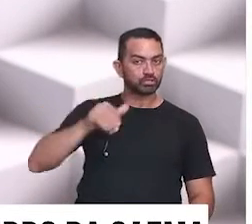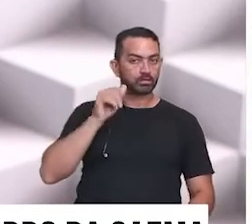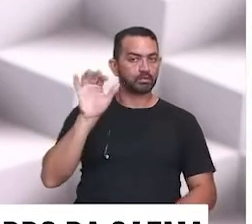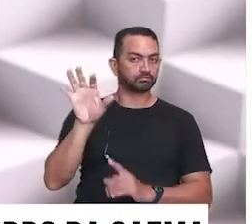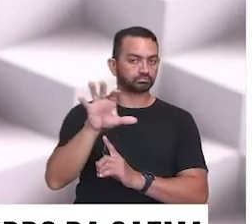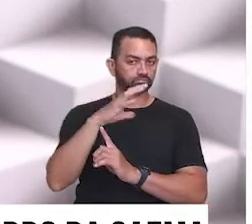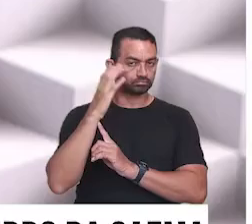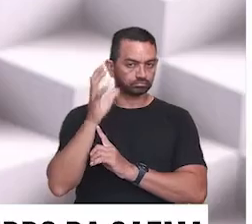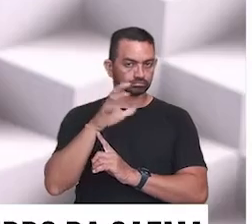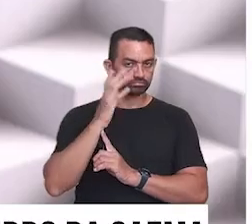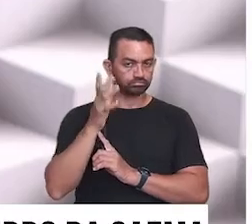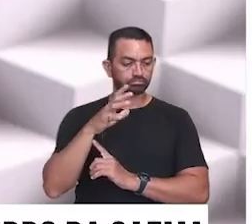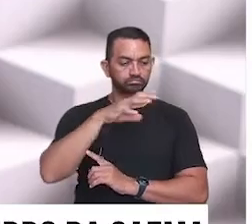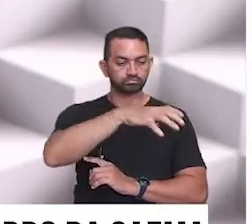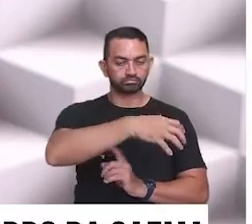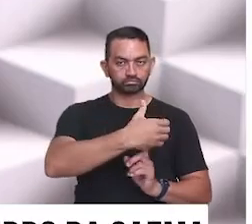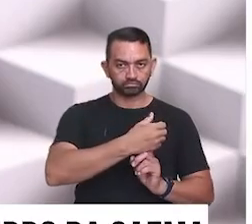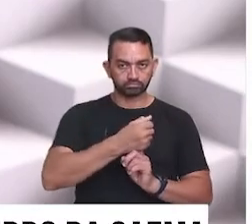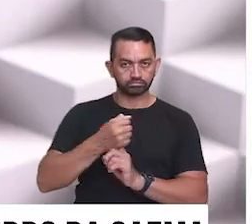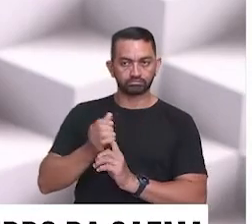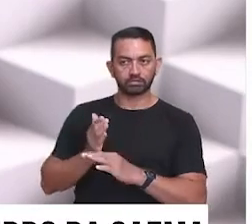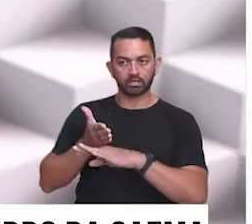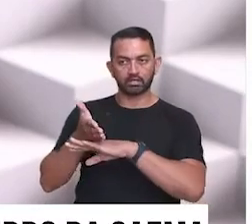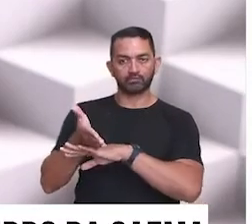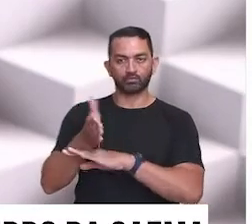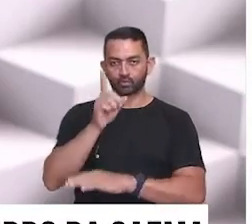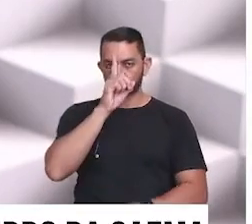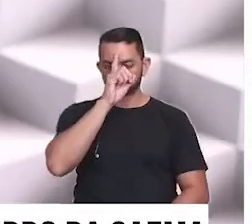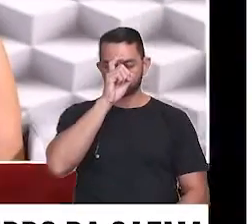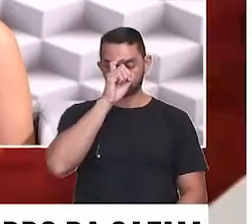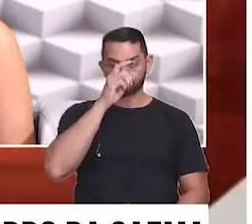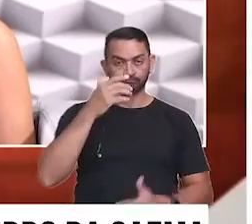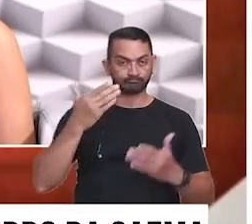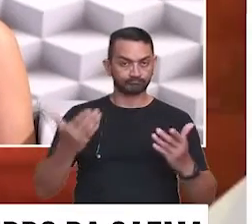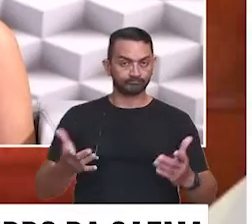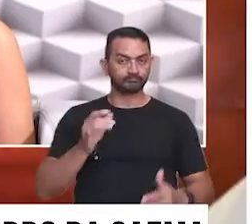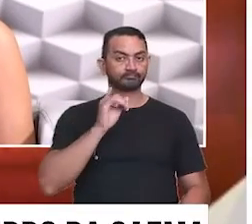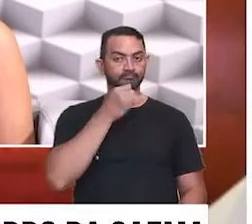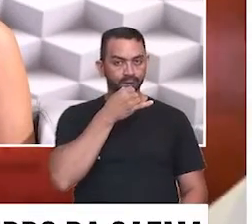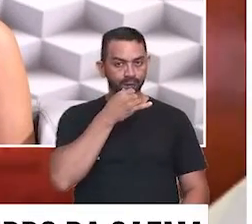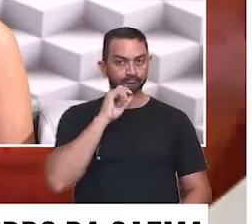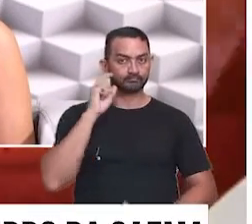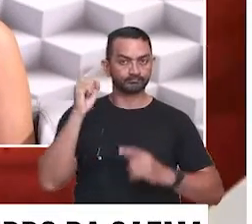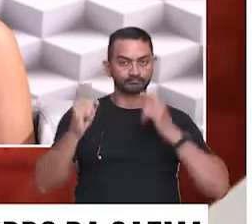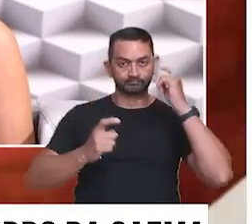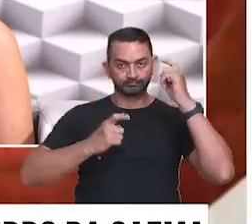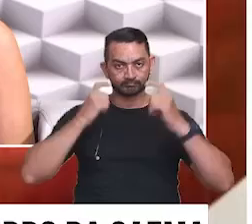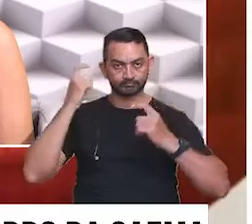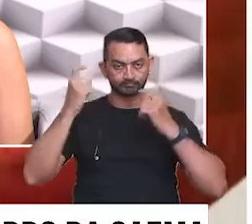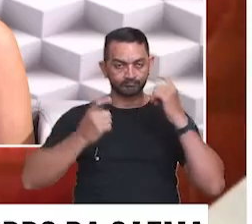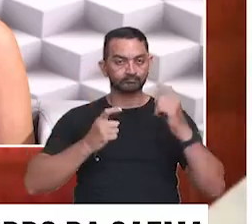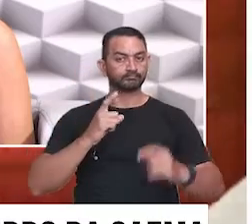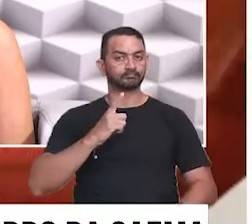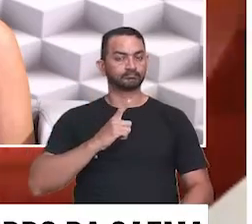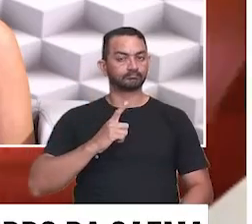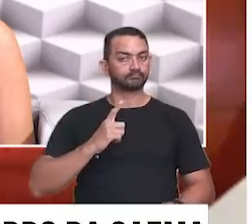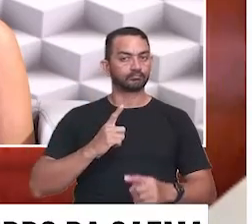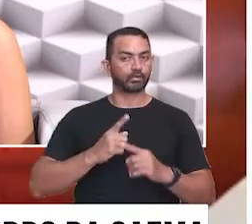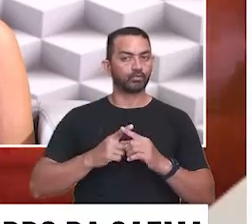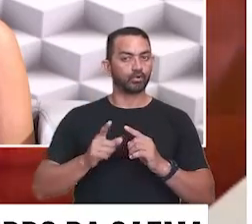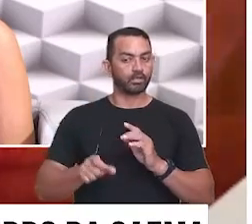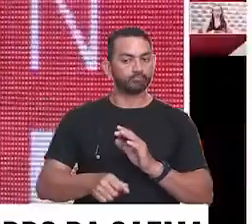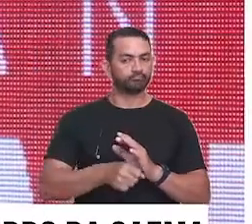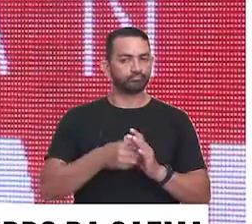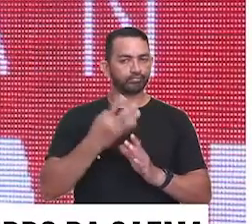acionando o SAMU que fez Todo o resgate levou a vítima até o hospital situação triste e preocupante também